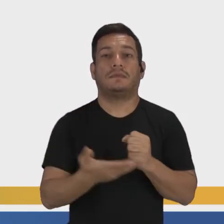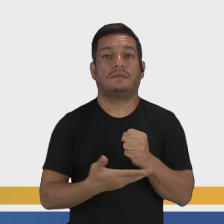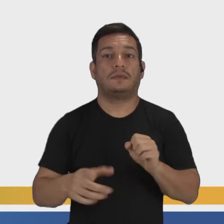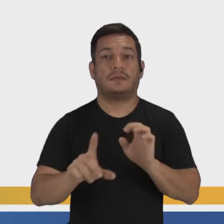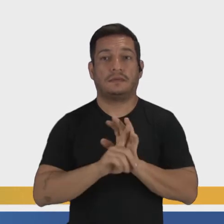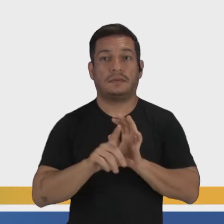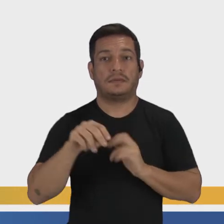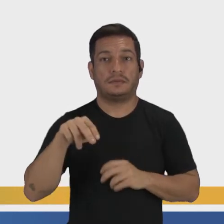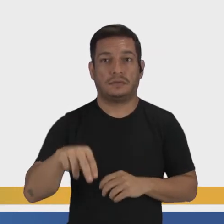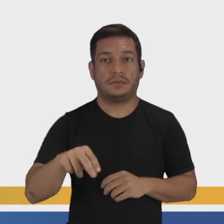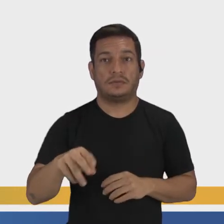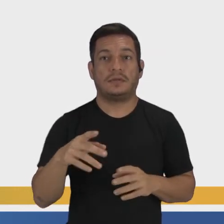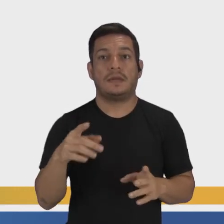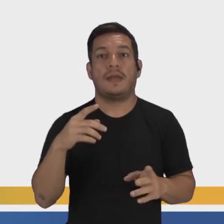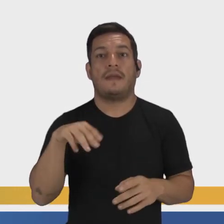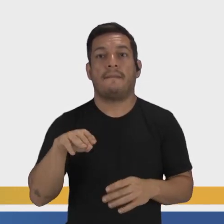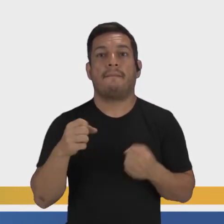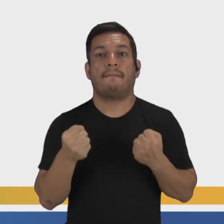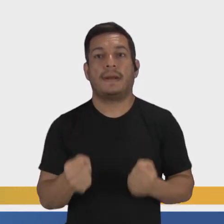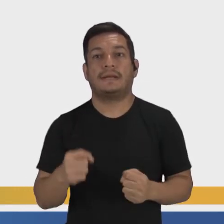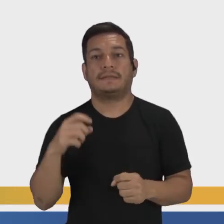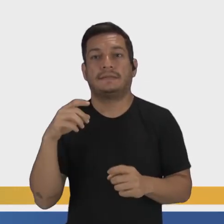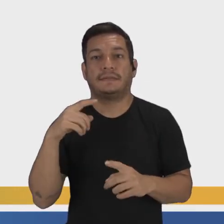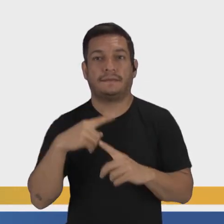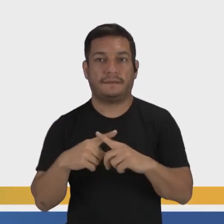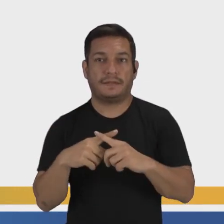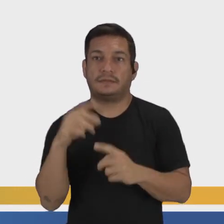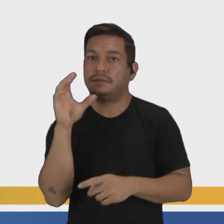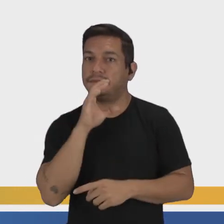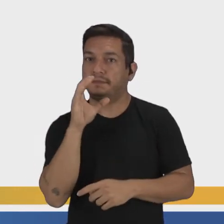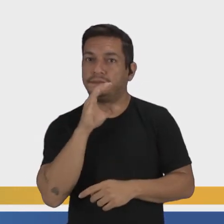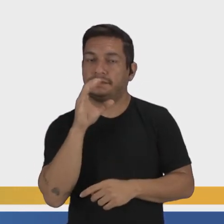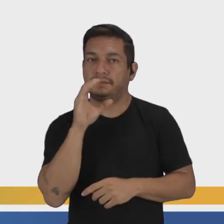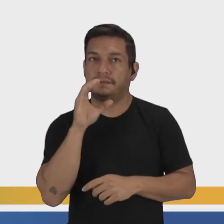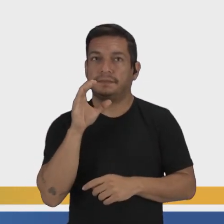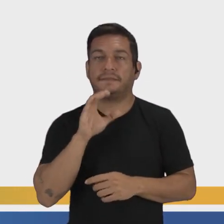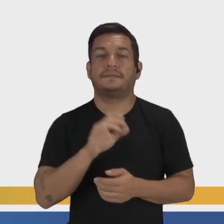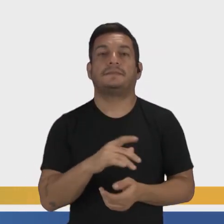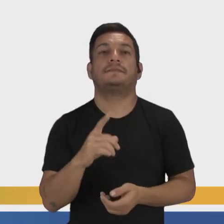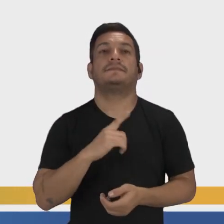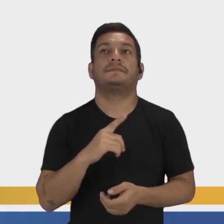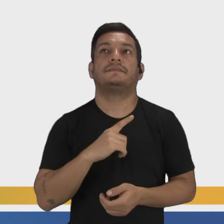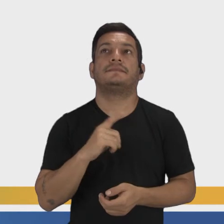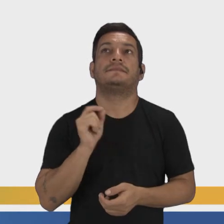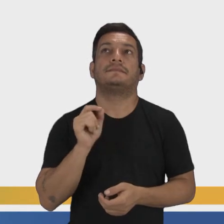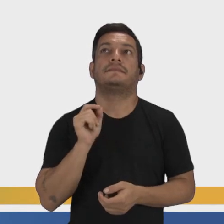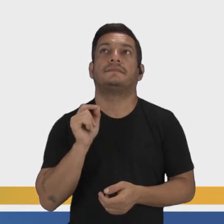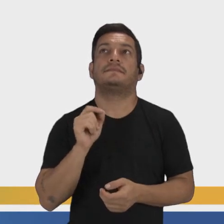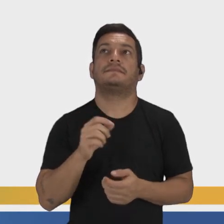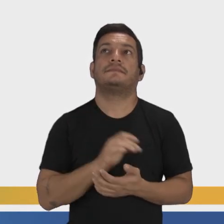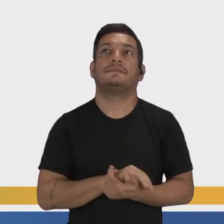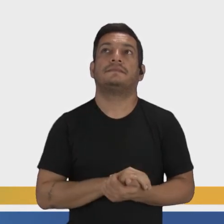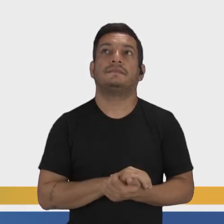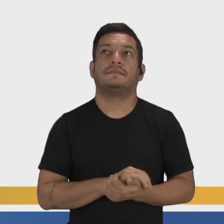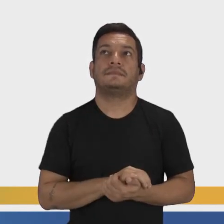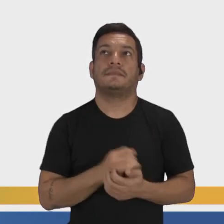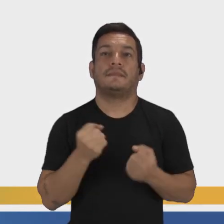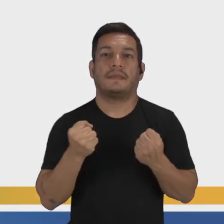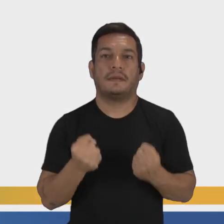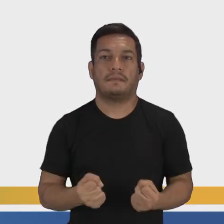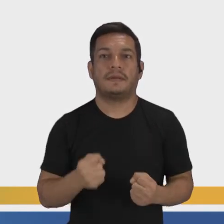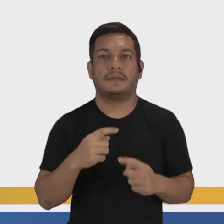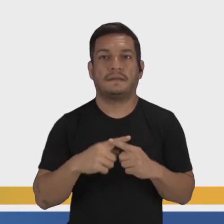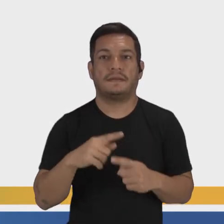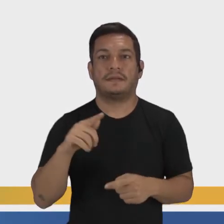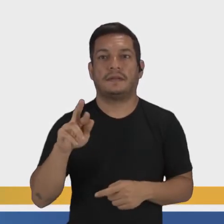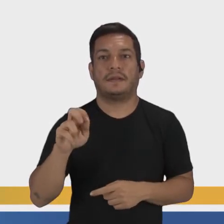é massa vezes aceleração, no caso, a aceleração gravitacional. Então, nós temos aí massa vezes gravidade,